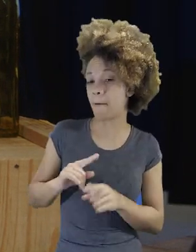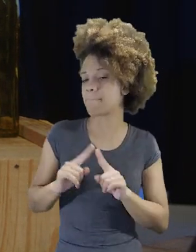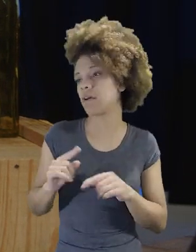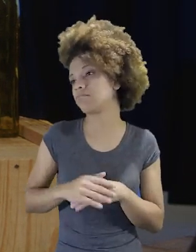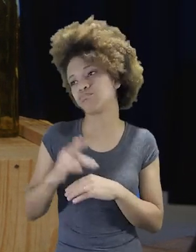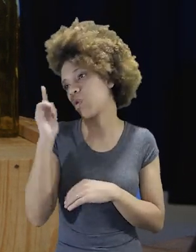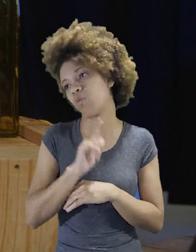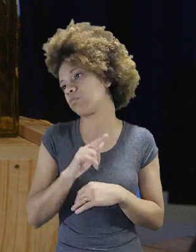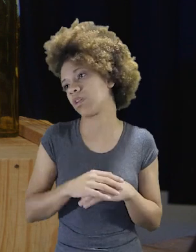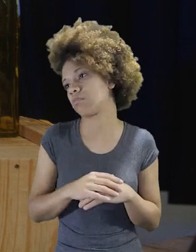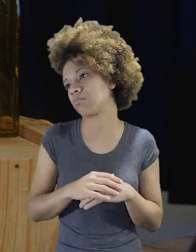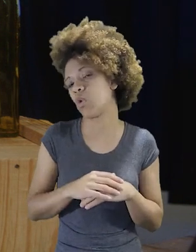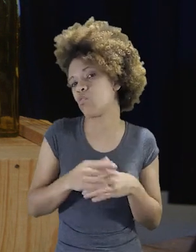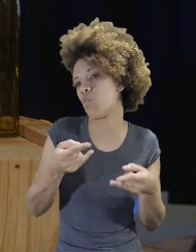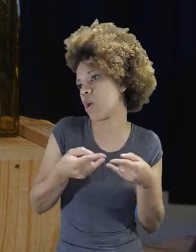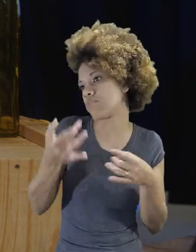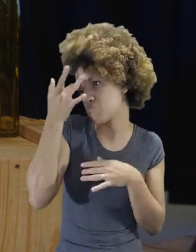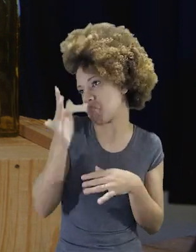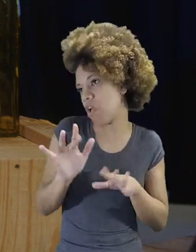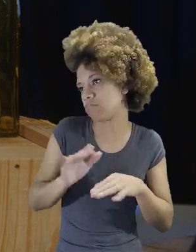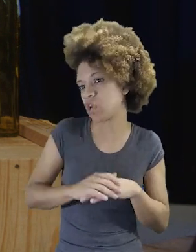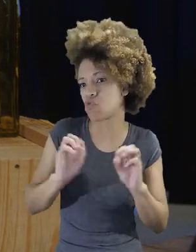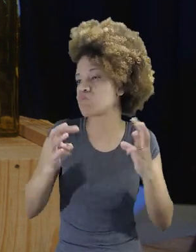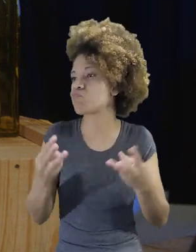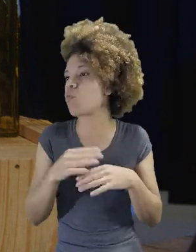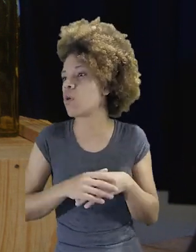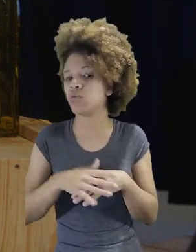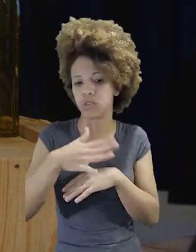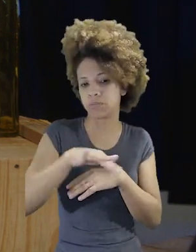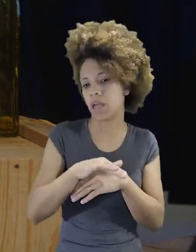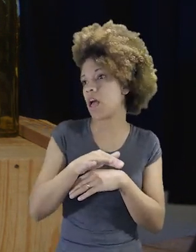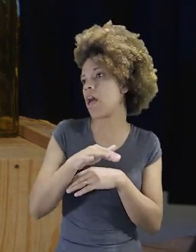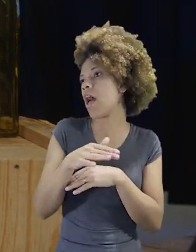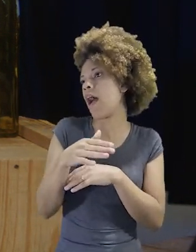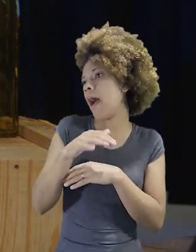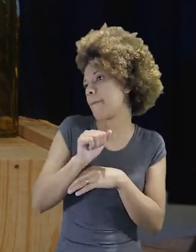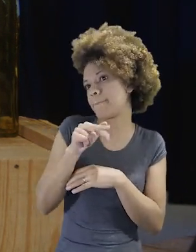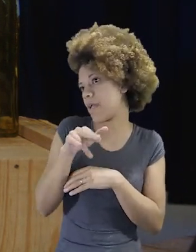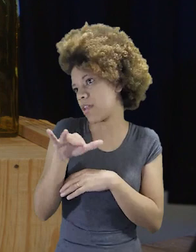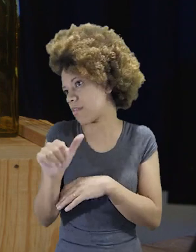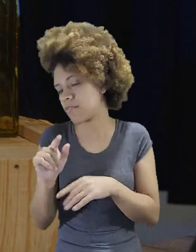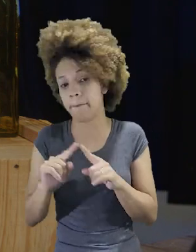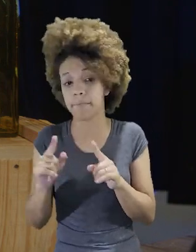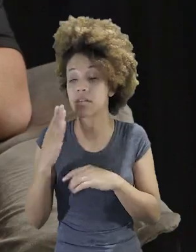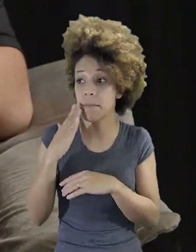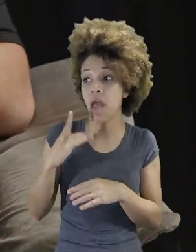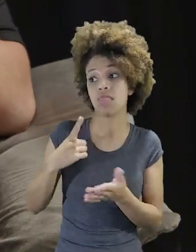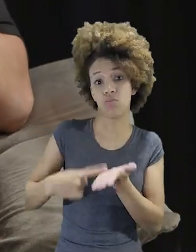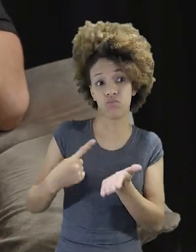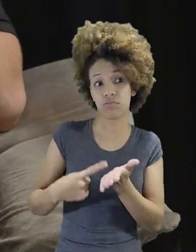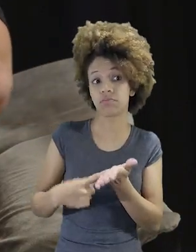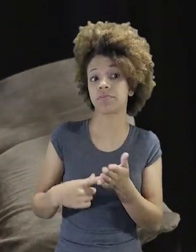do Espaço das Américas mas ele tipo ele sabe que ele tem um compromisso de fazer um show pra galera poder